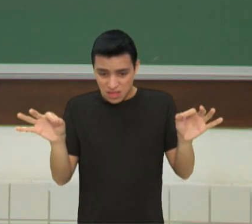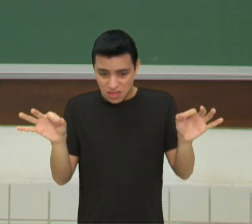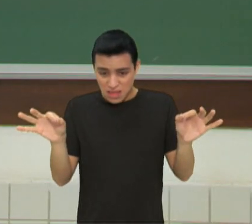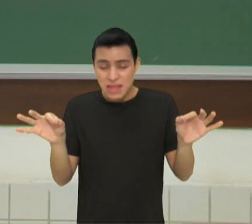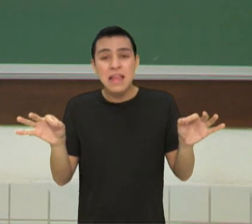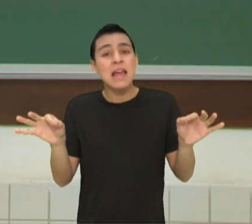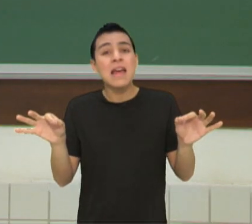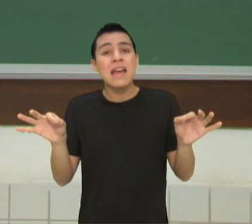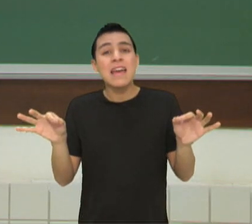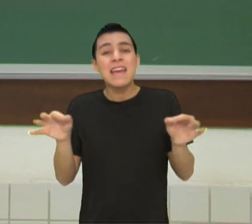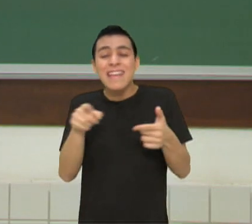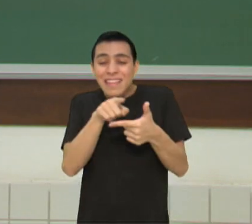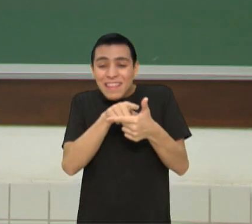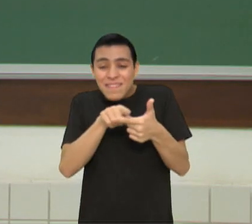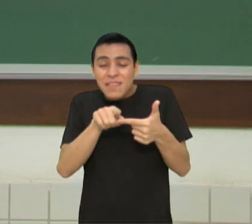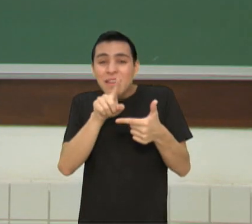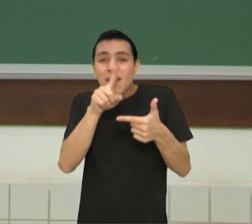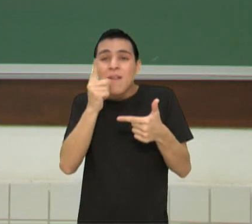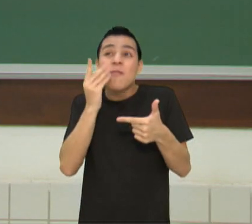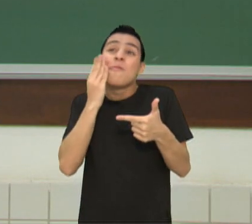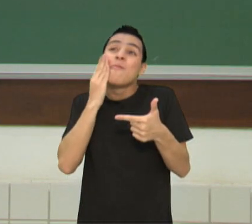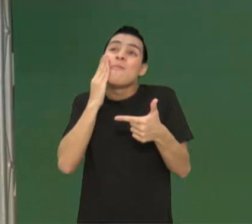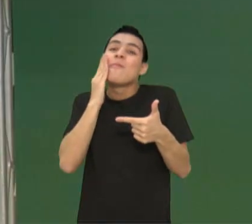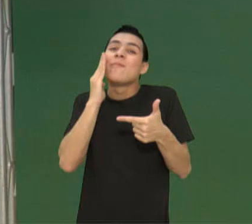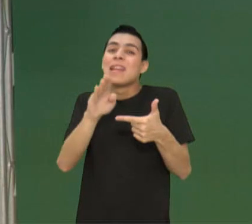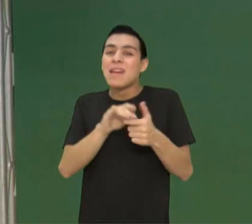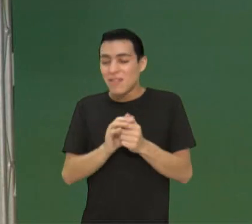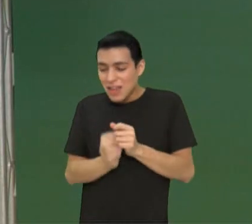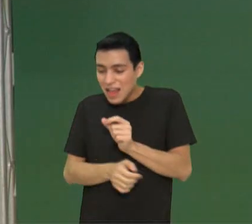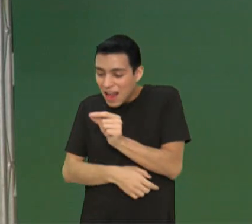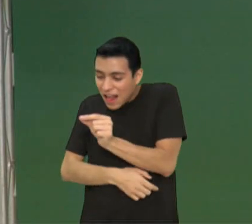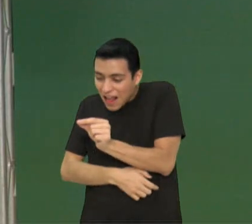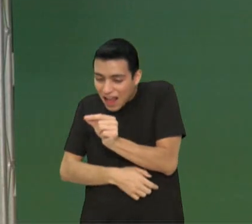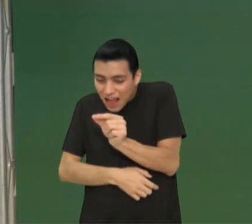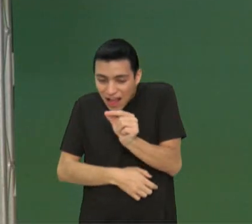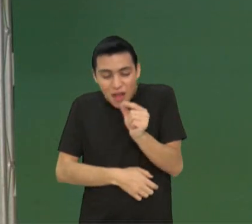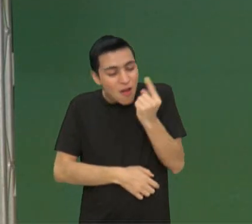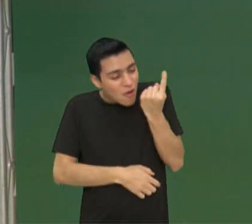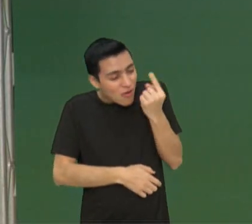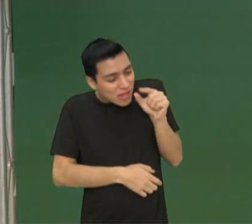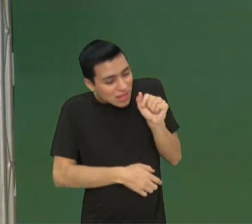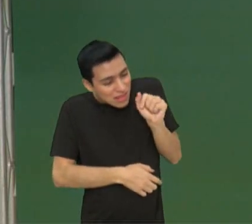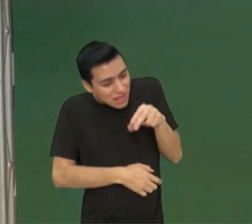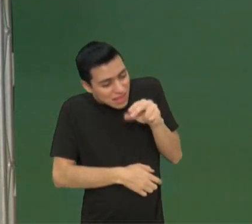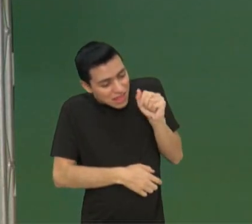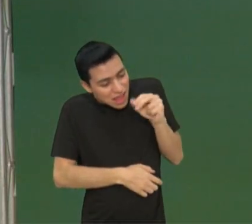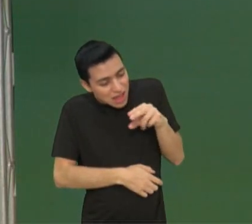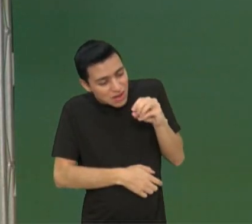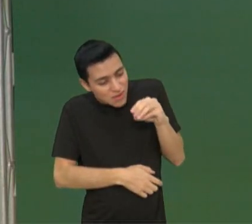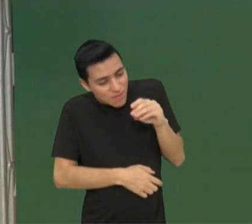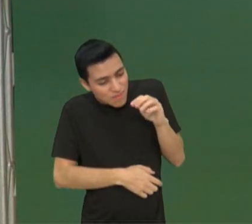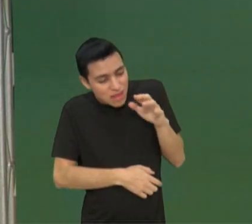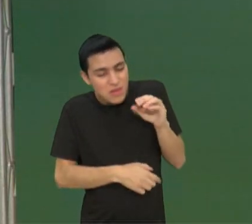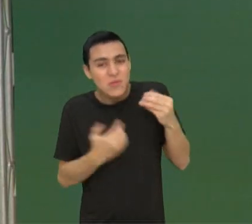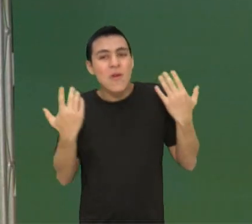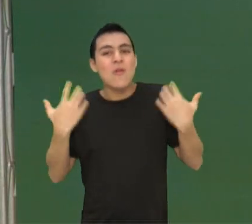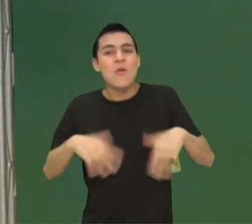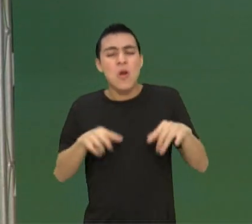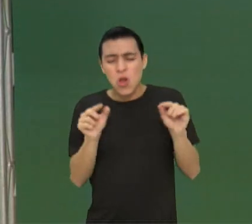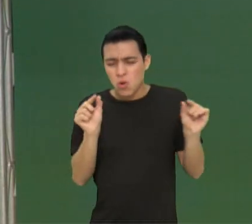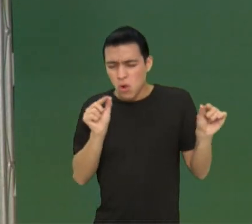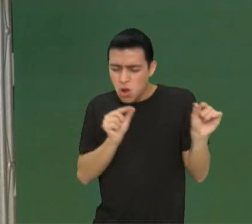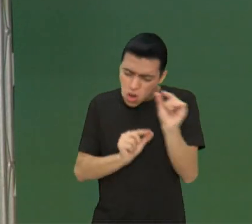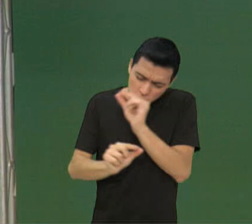1 bilhão de pedaços. Cada pedacinho terá 1 nanômetro. Essas partículas que nós estamos falando